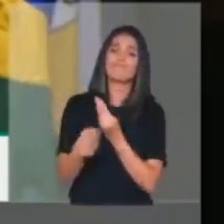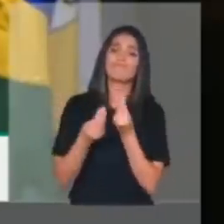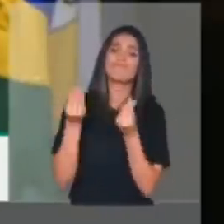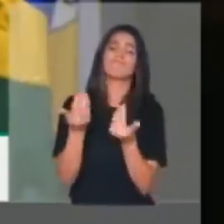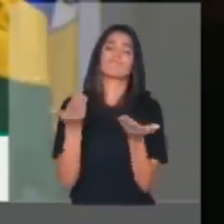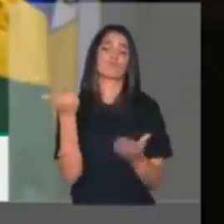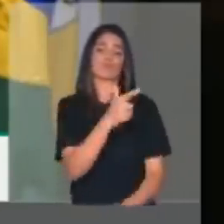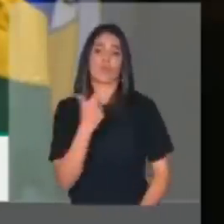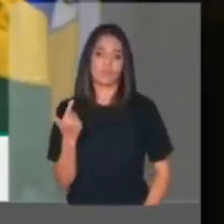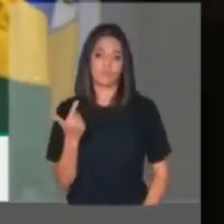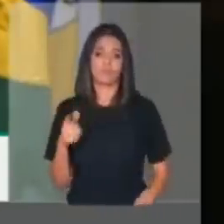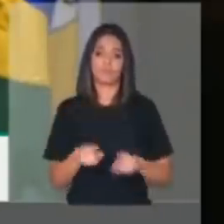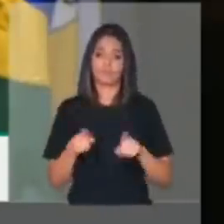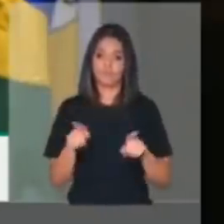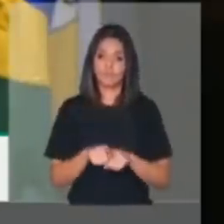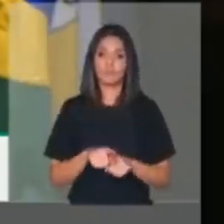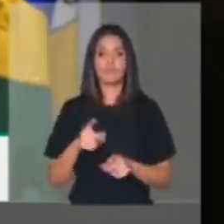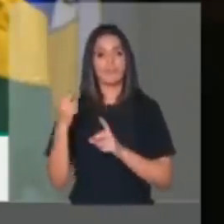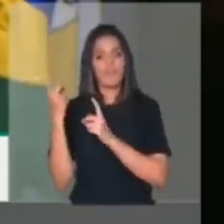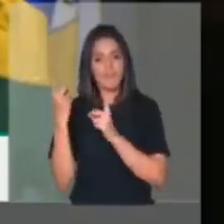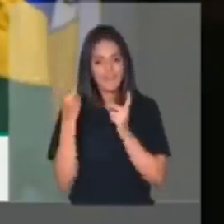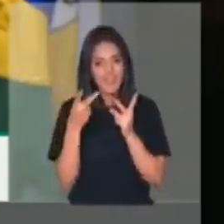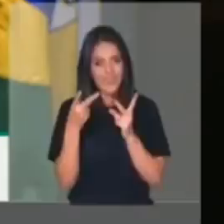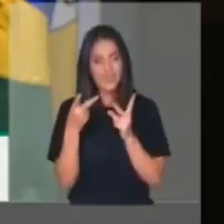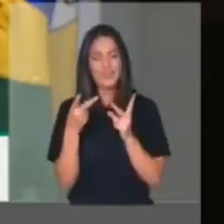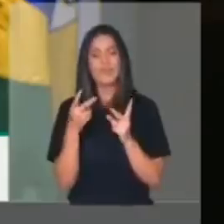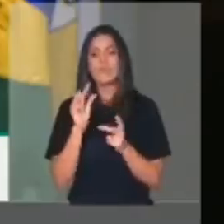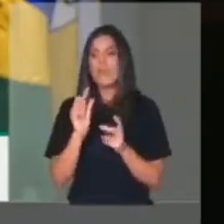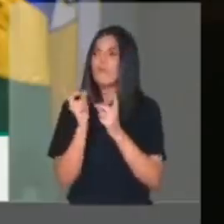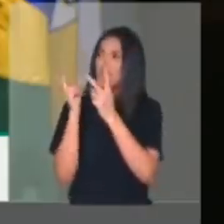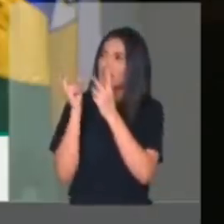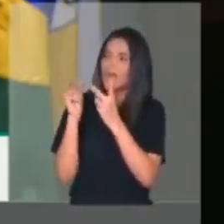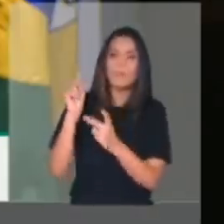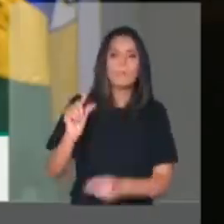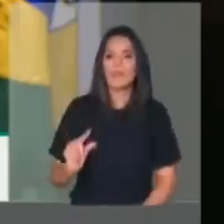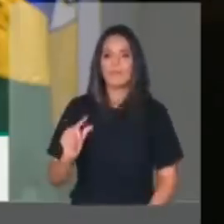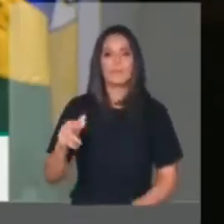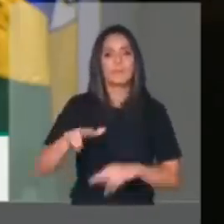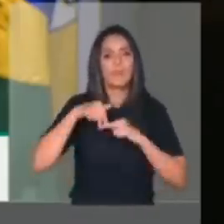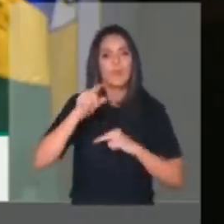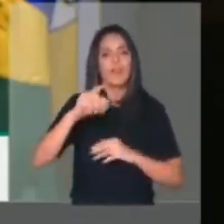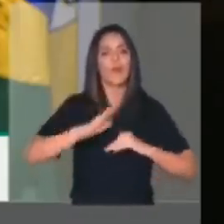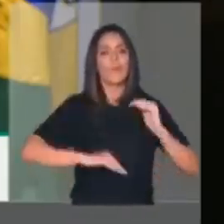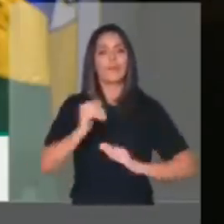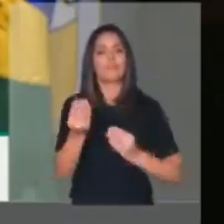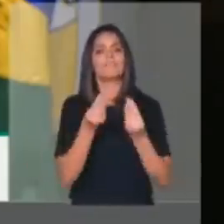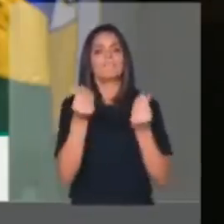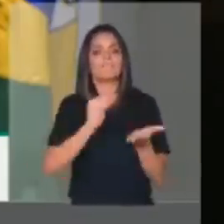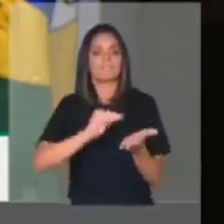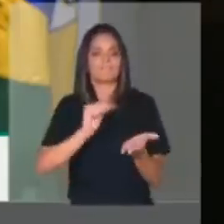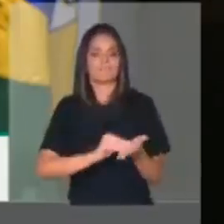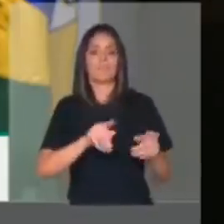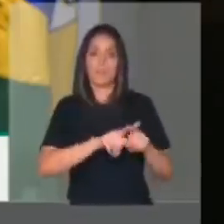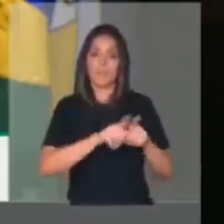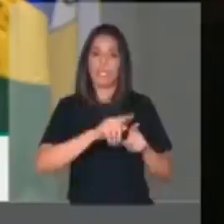Nas exportações, o nosso exportador está vendendo menos pela incompetência do Estado. Nos empregos, os nossos